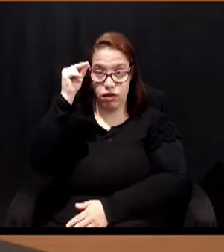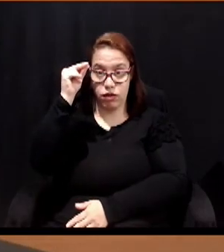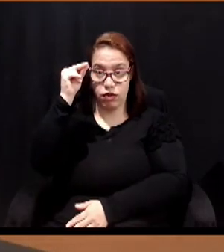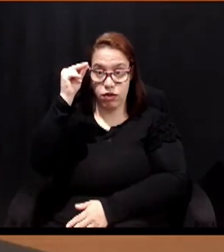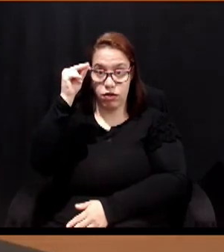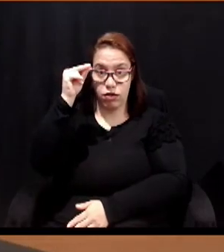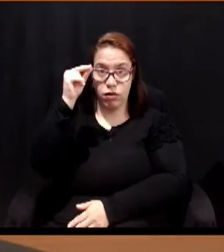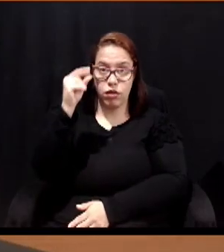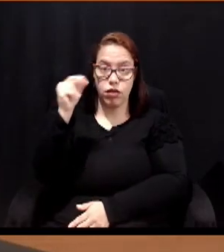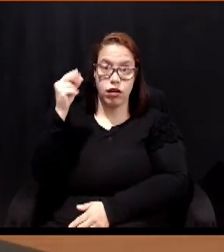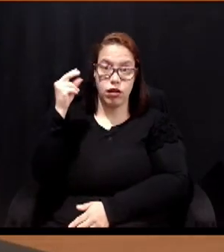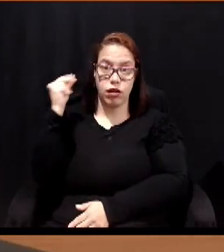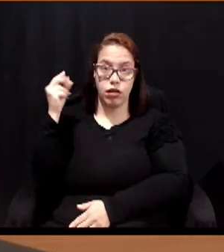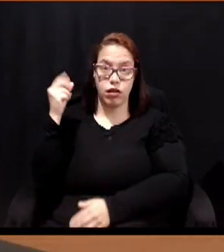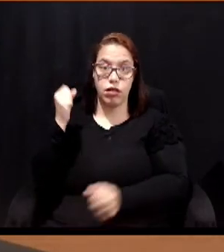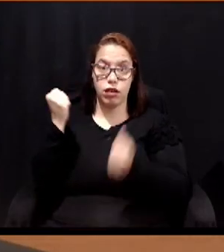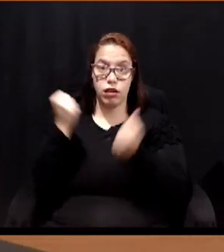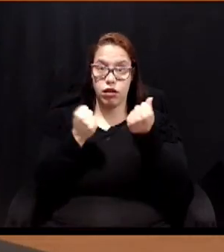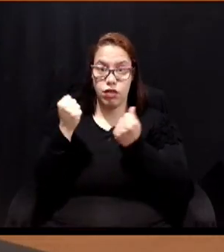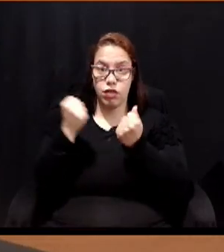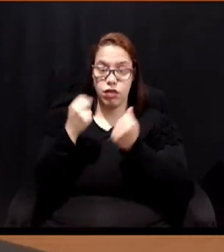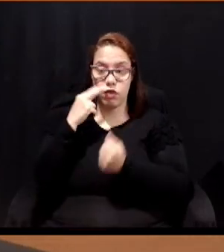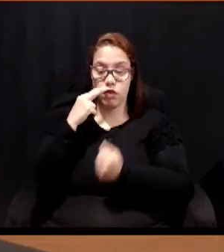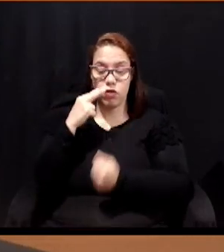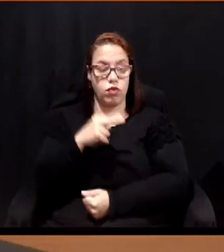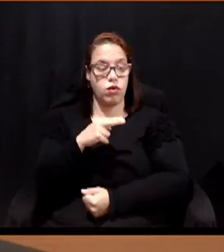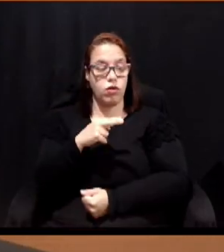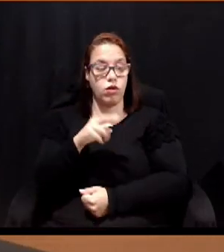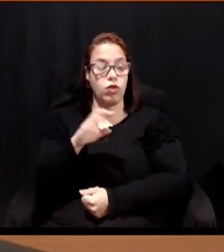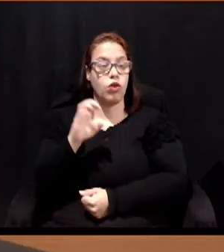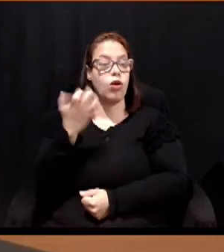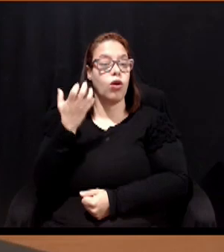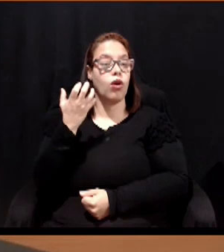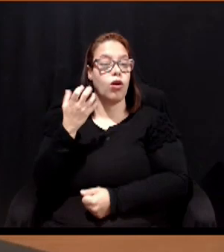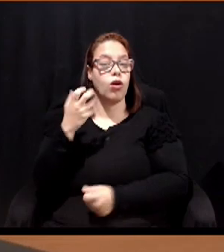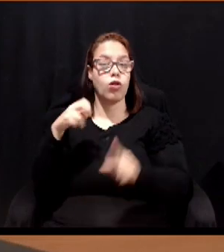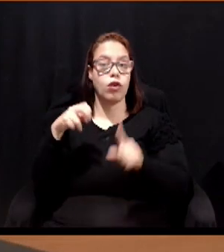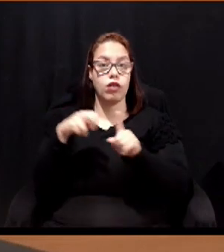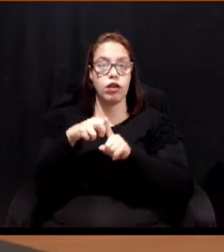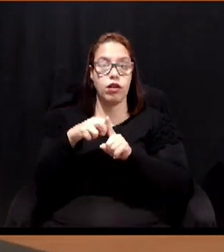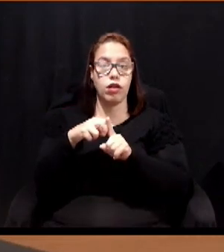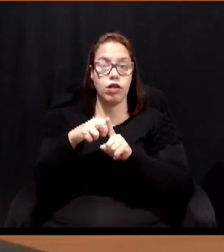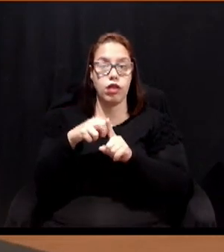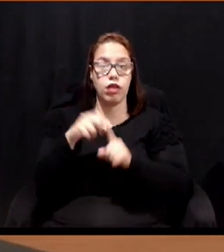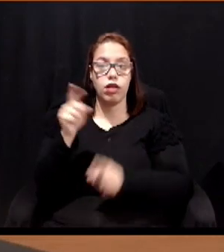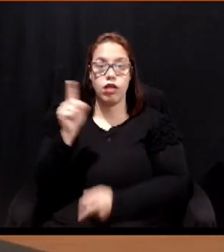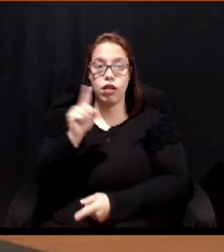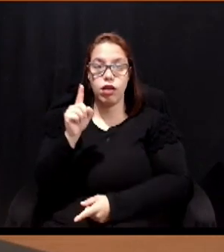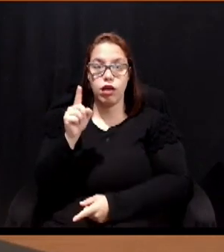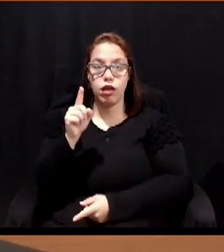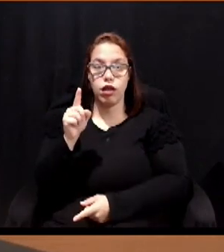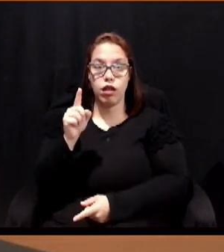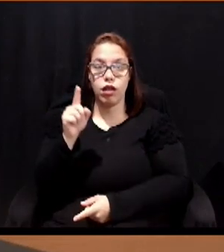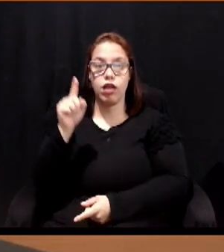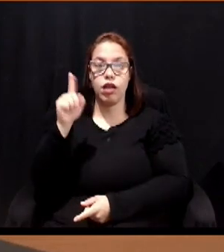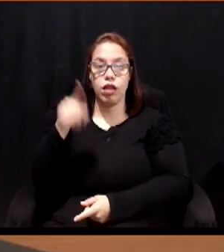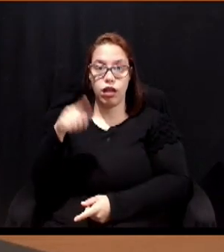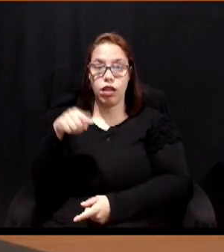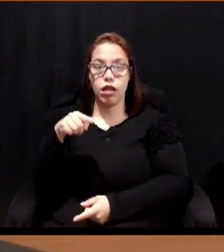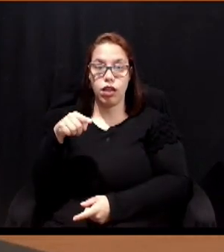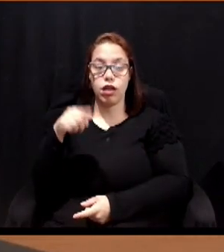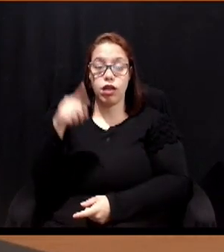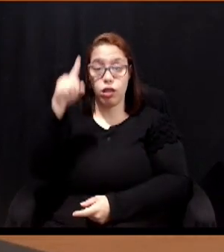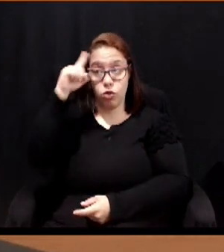dentro de um carro, ele vira para mim e fala assim, aconteceu algum acidente? Eu falei, não, prefeito, é assim mesmo, todo dia.